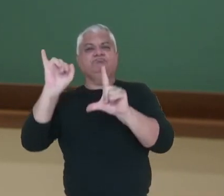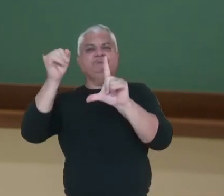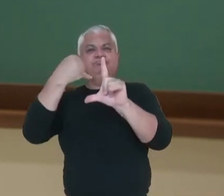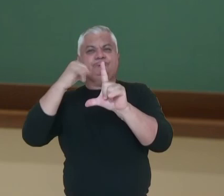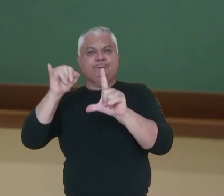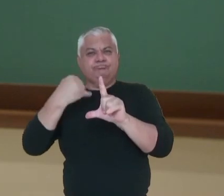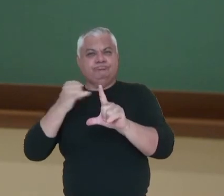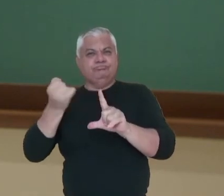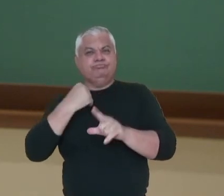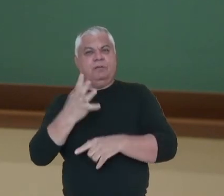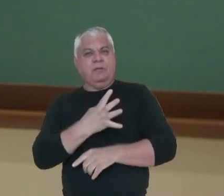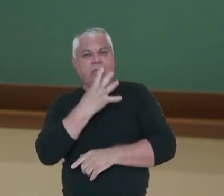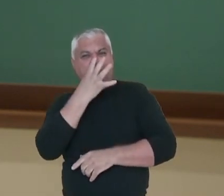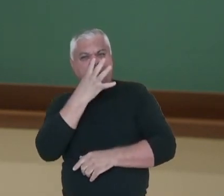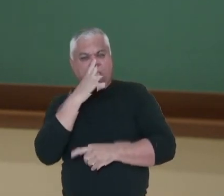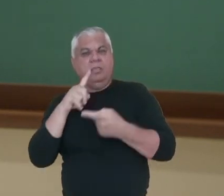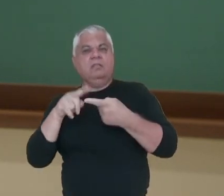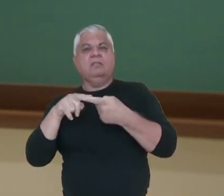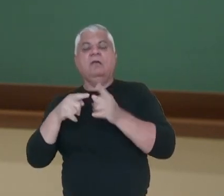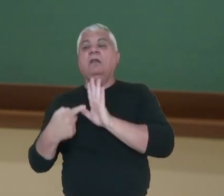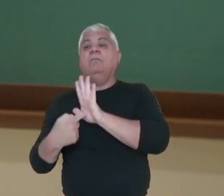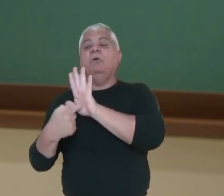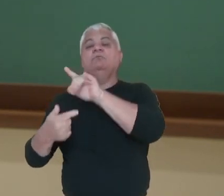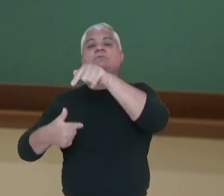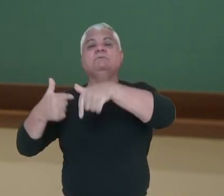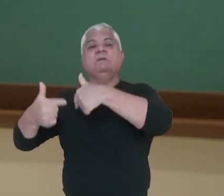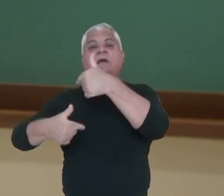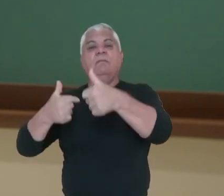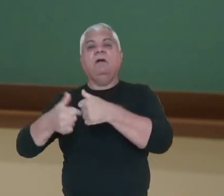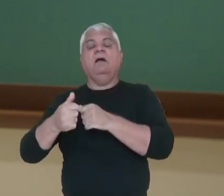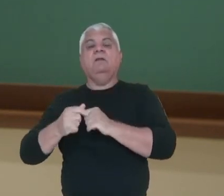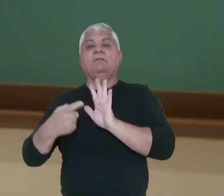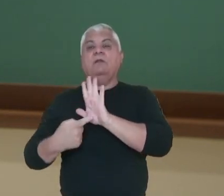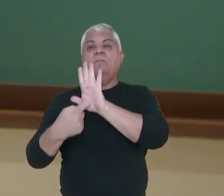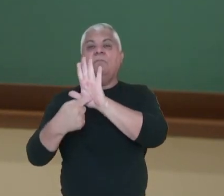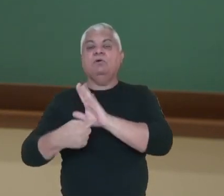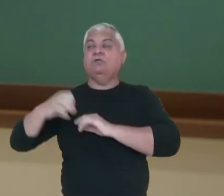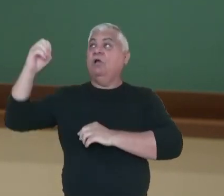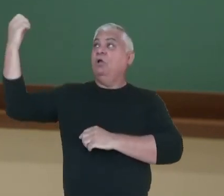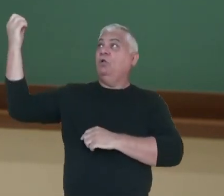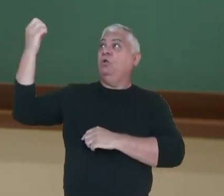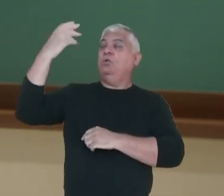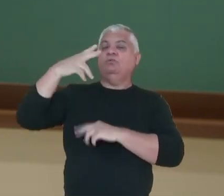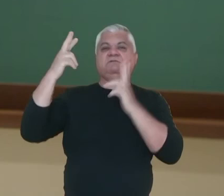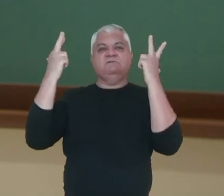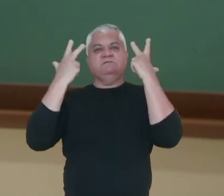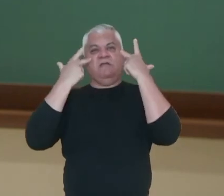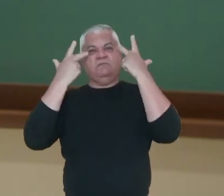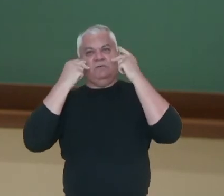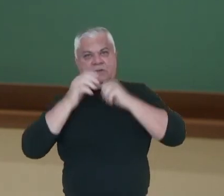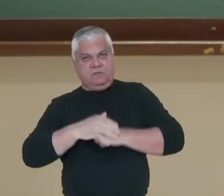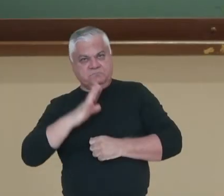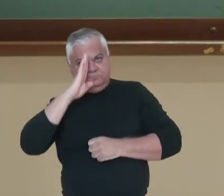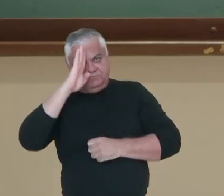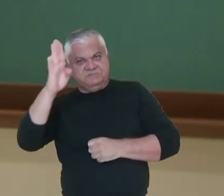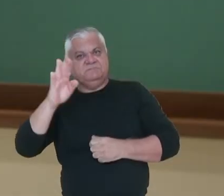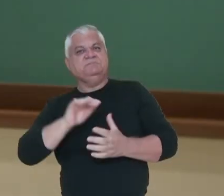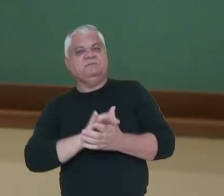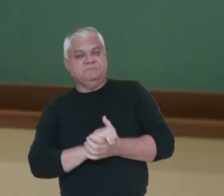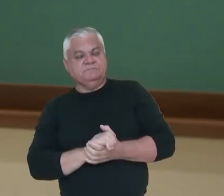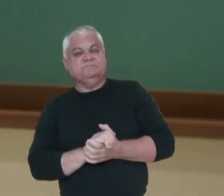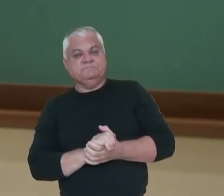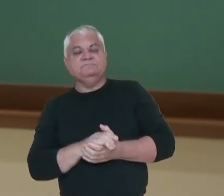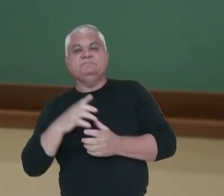salões oficiais, eles conseguiram divulgar seu trabalho e trouxeram a concepção da luz como estrela da sua obra. O que acontece? Tem a invenção